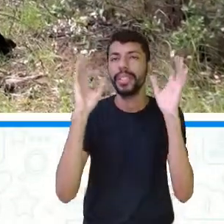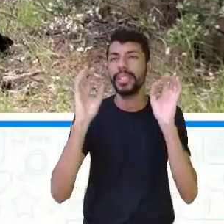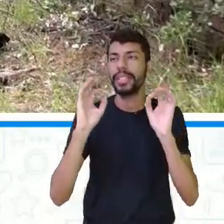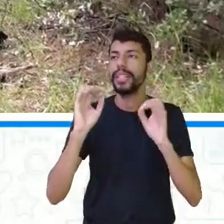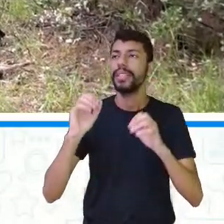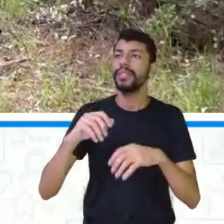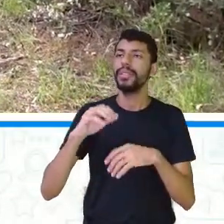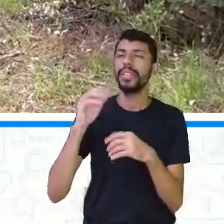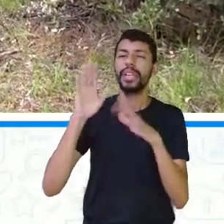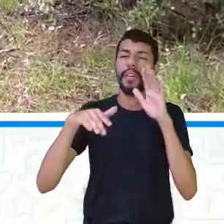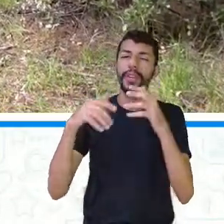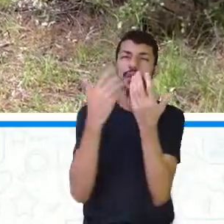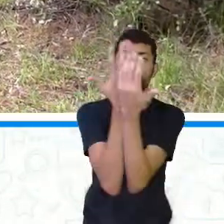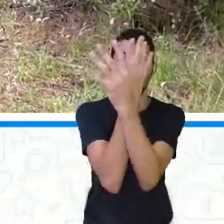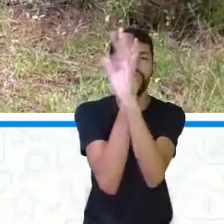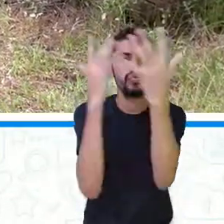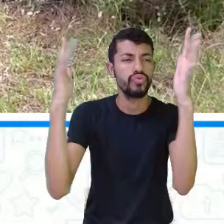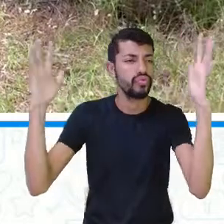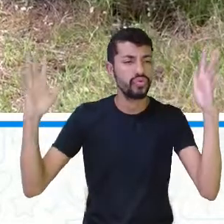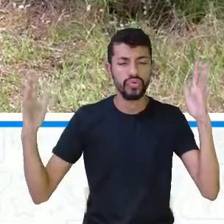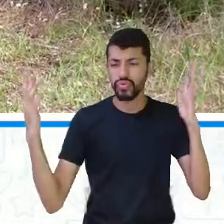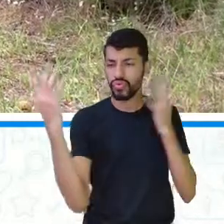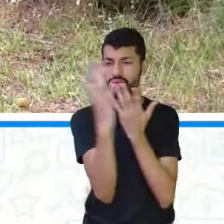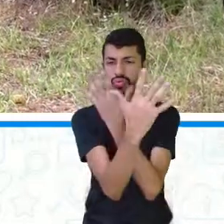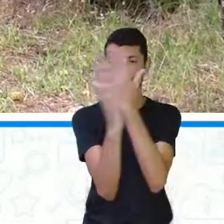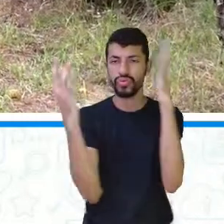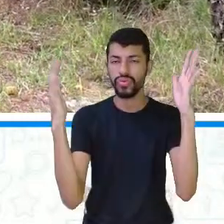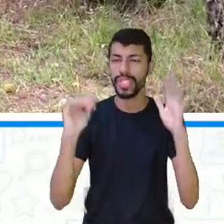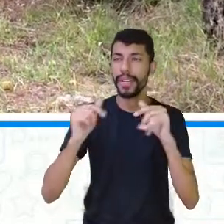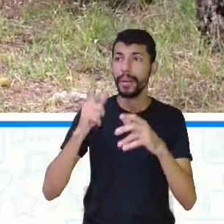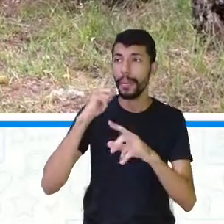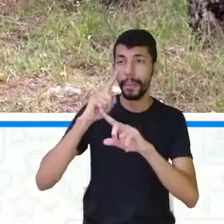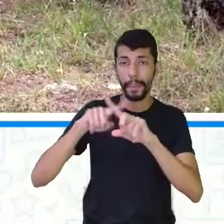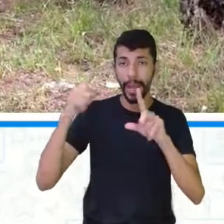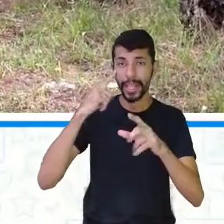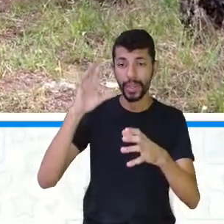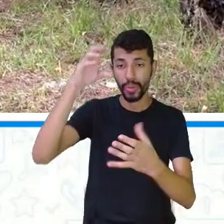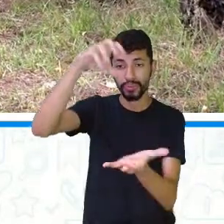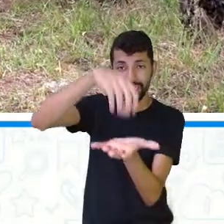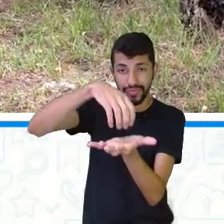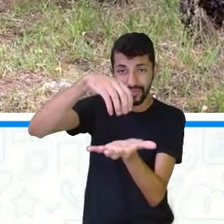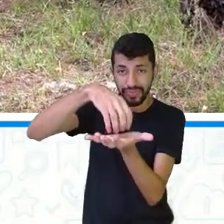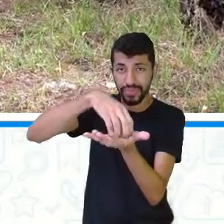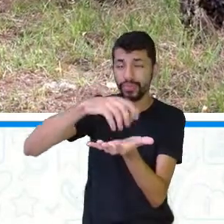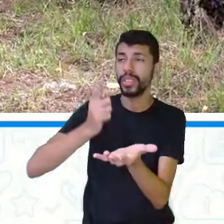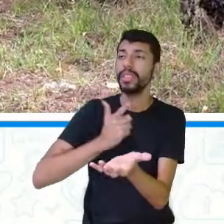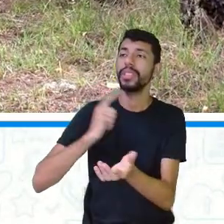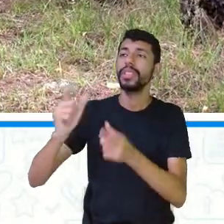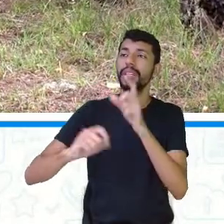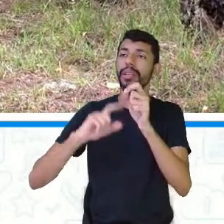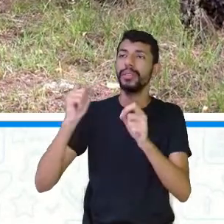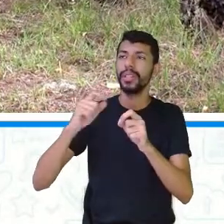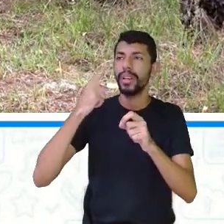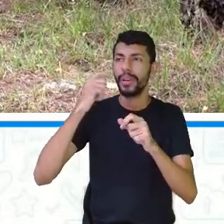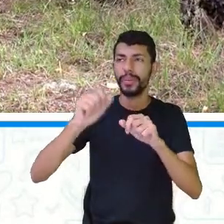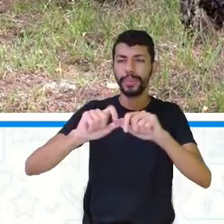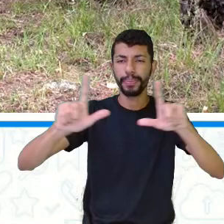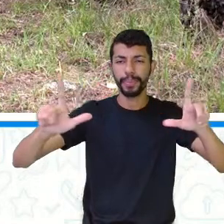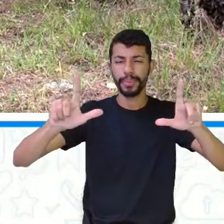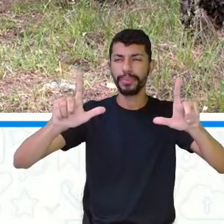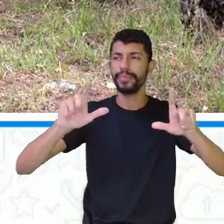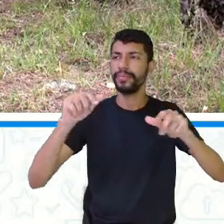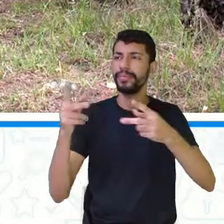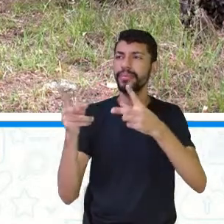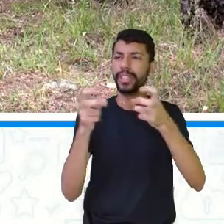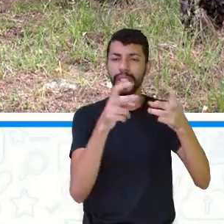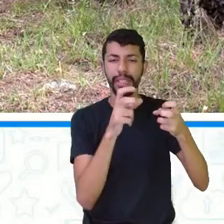de repente uma floresta, mas no meio da vegetação, né? A gente afastando aí a câmera, a